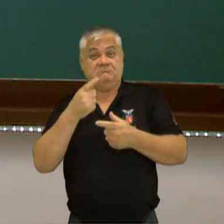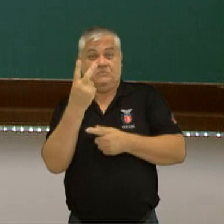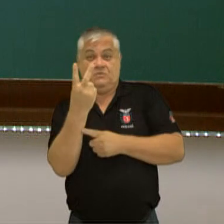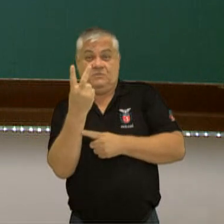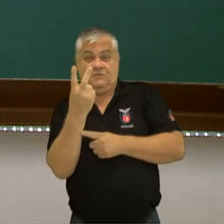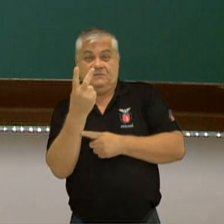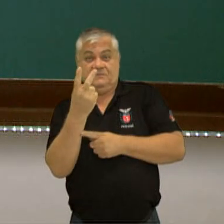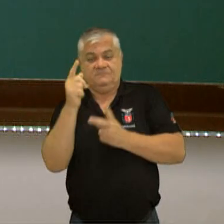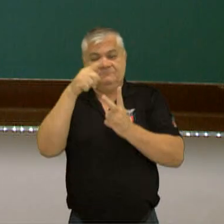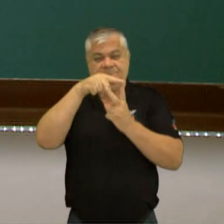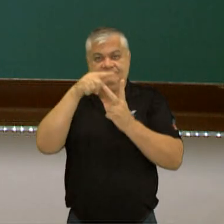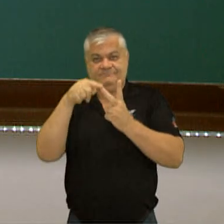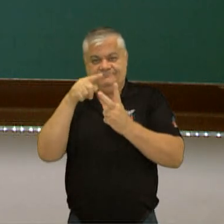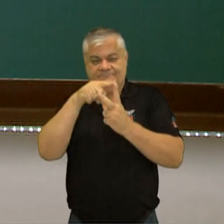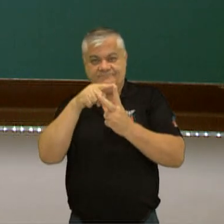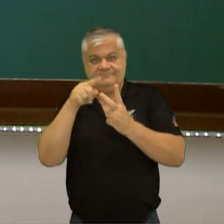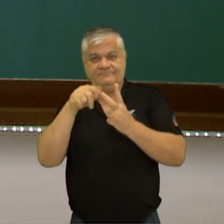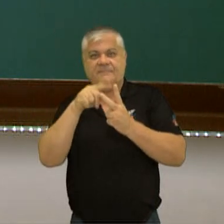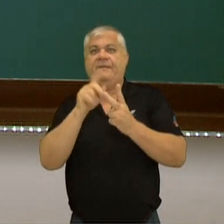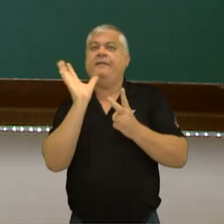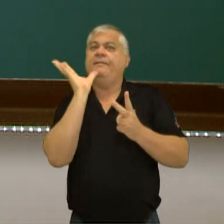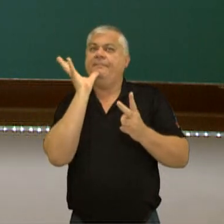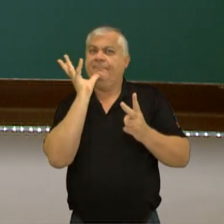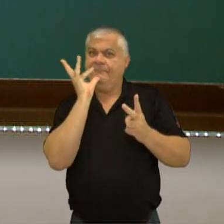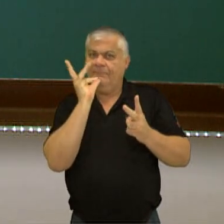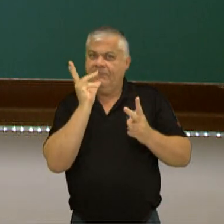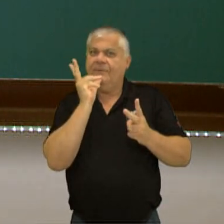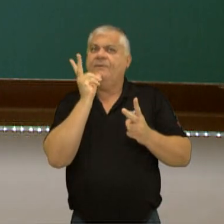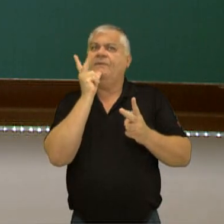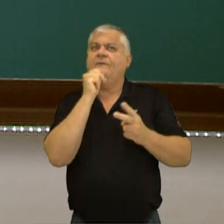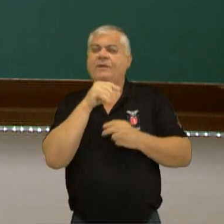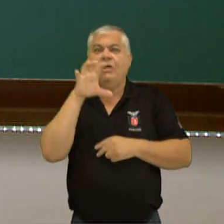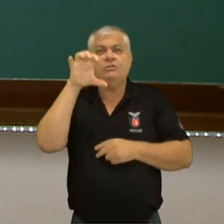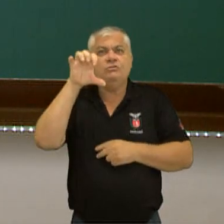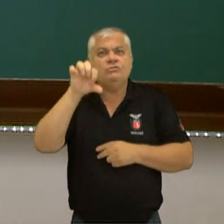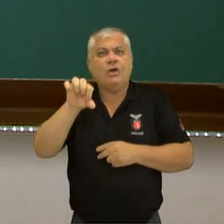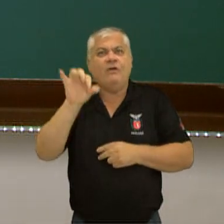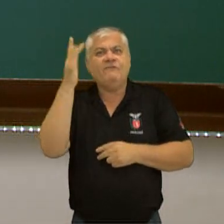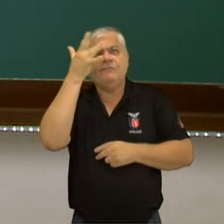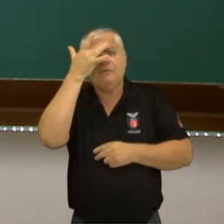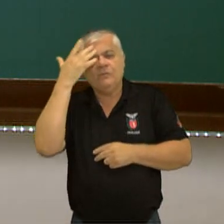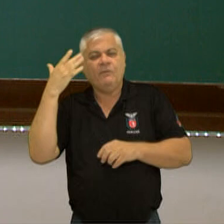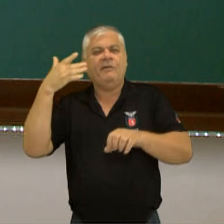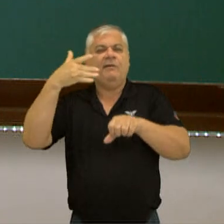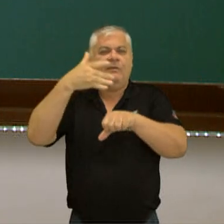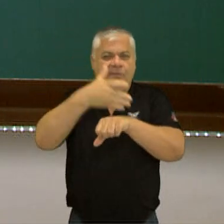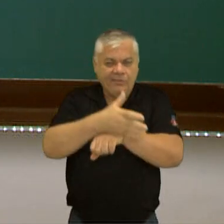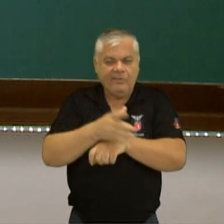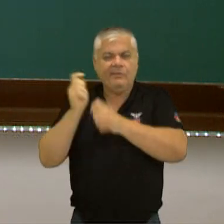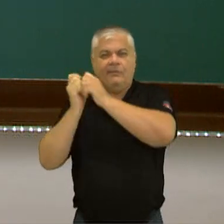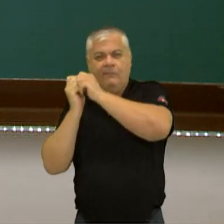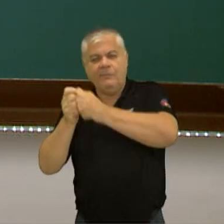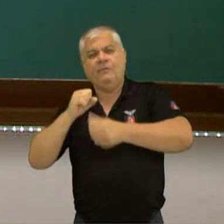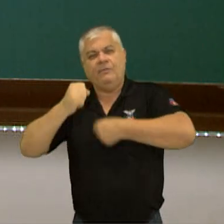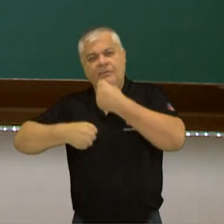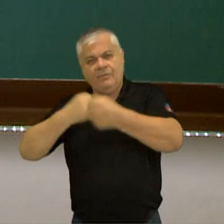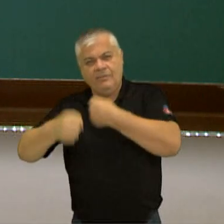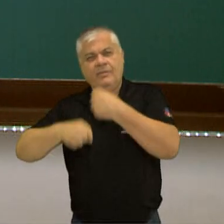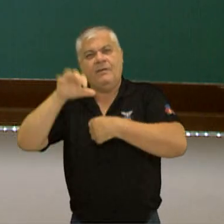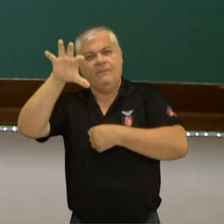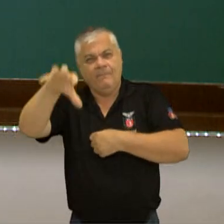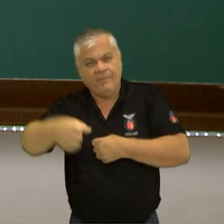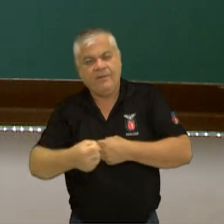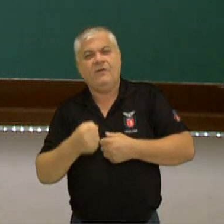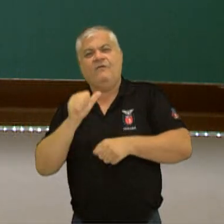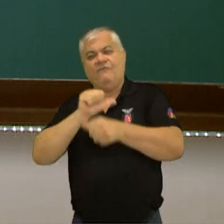É, pense o tempo que leva para isso, né? 9 jogadores rebatendo, buscar bola, volta. Tem jogos